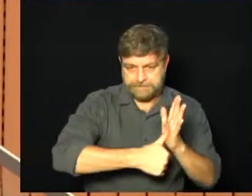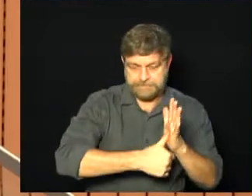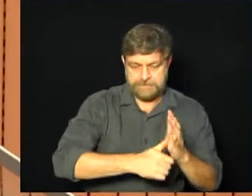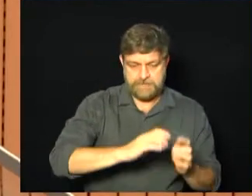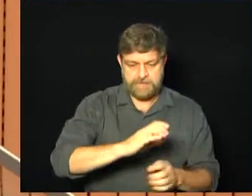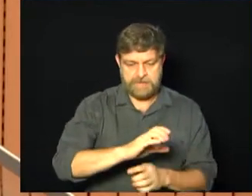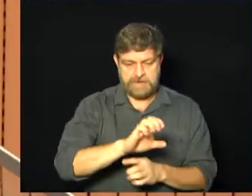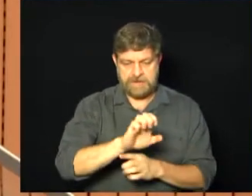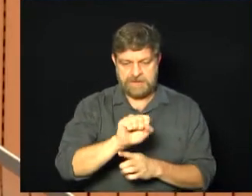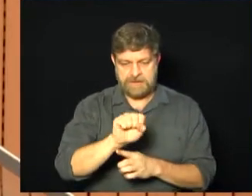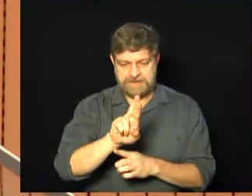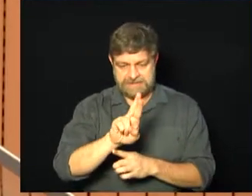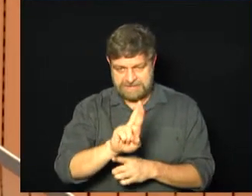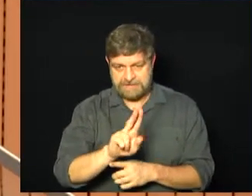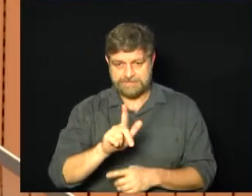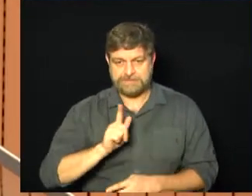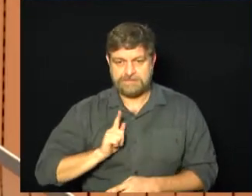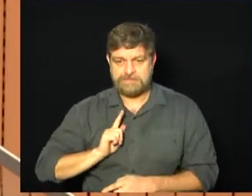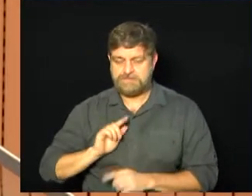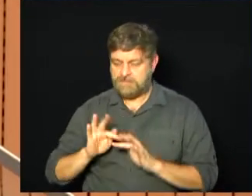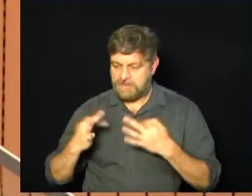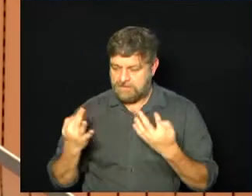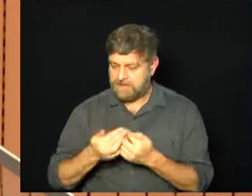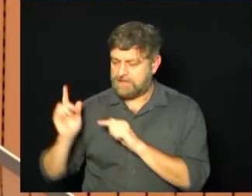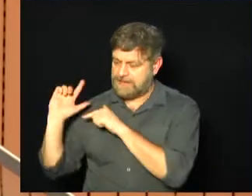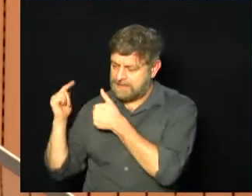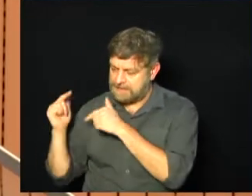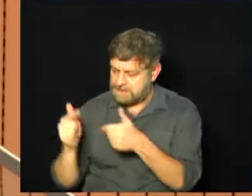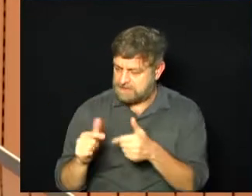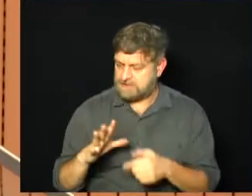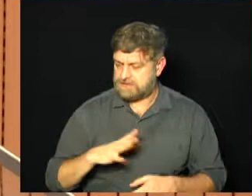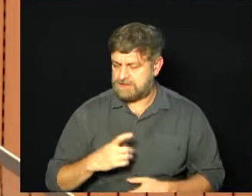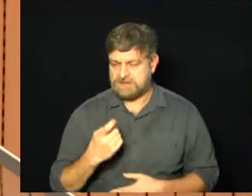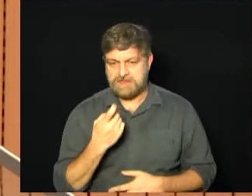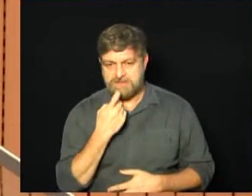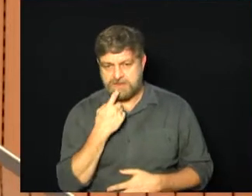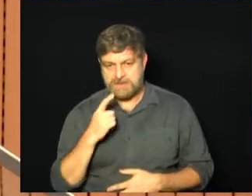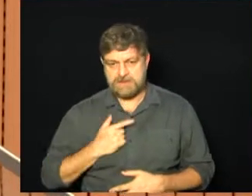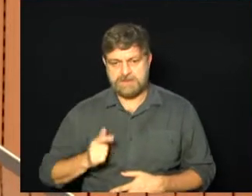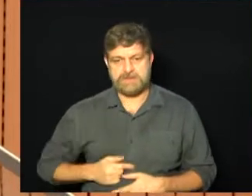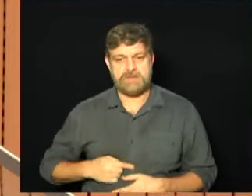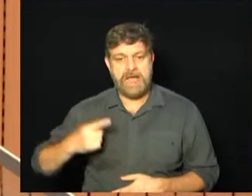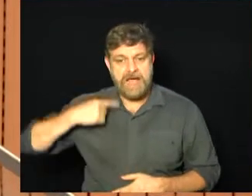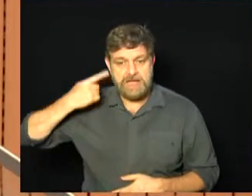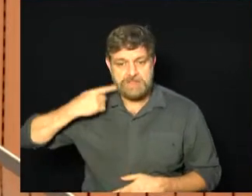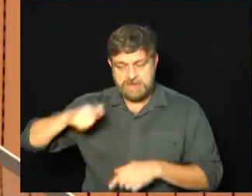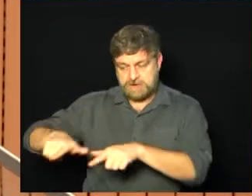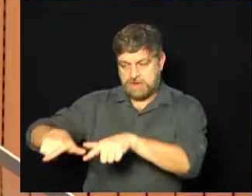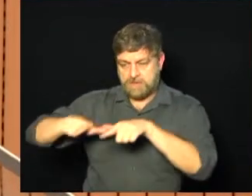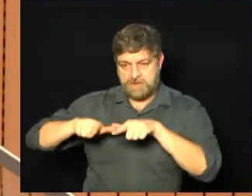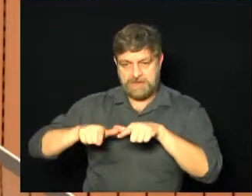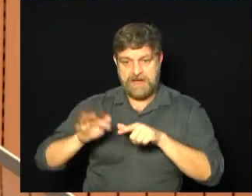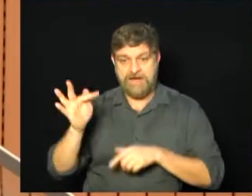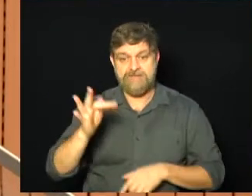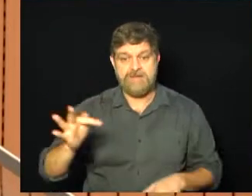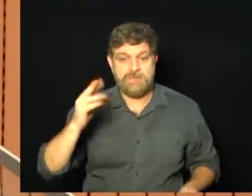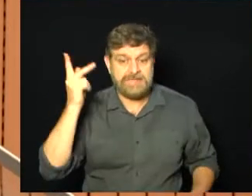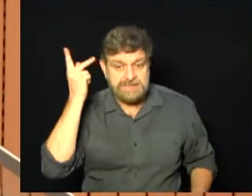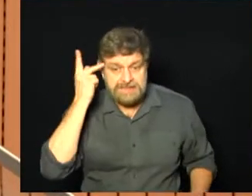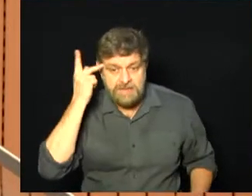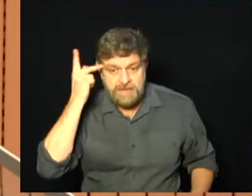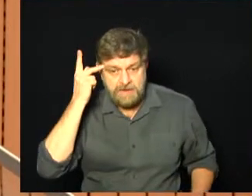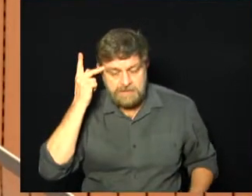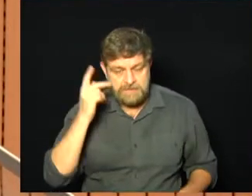Bierenbach veio de tradicional família campineira. Bacharel em Direito pela Faculdade de São Paulo, César